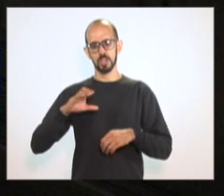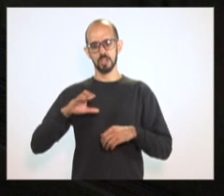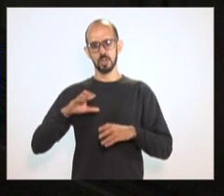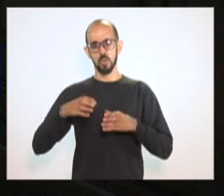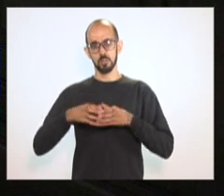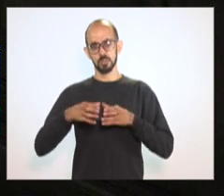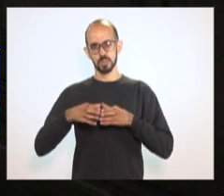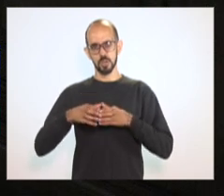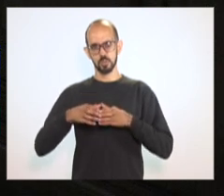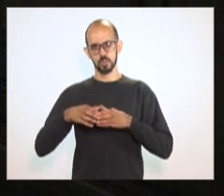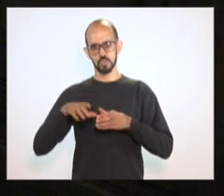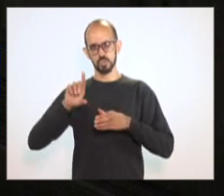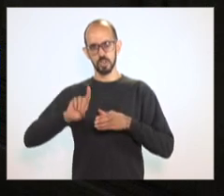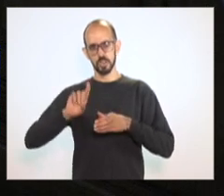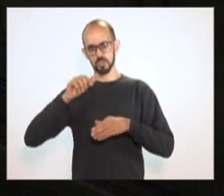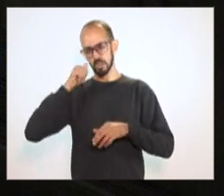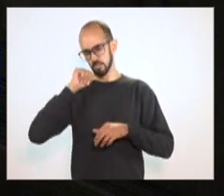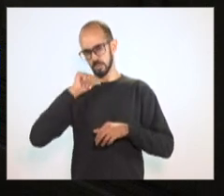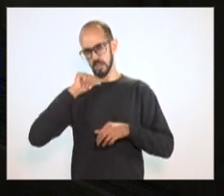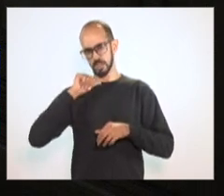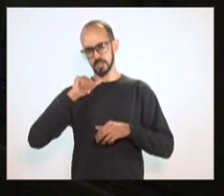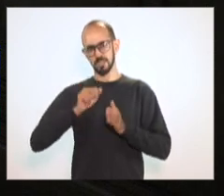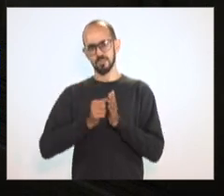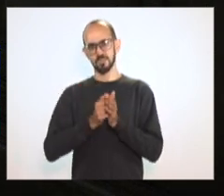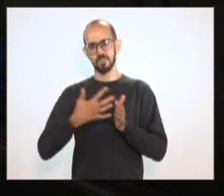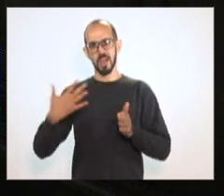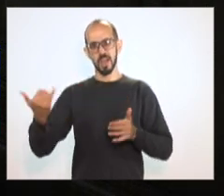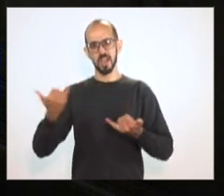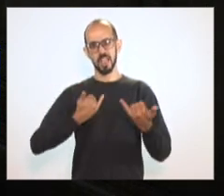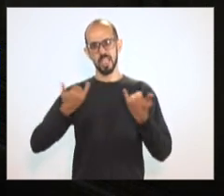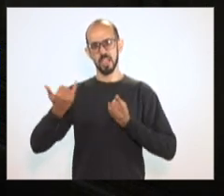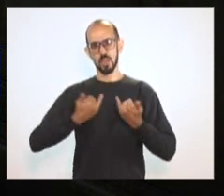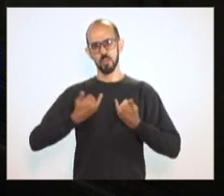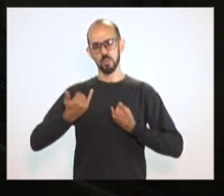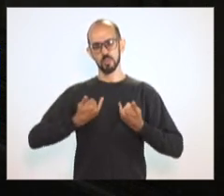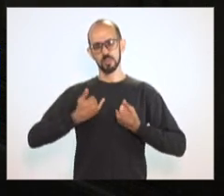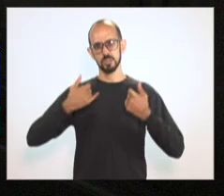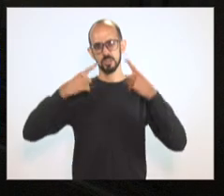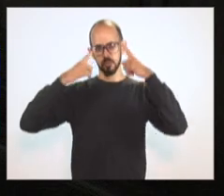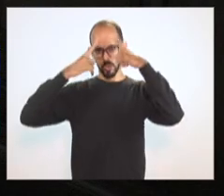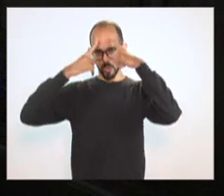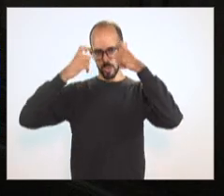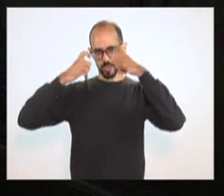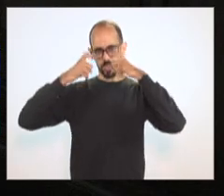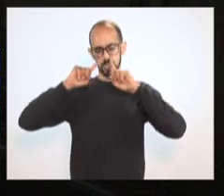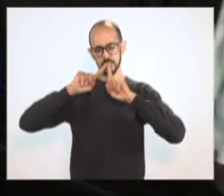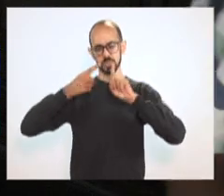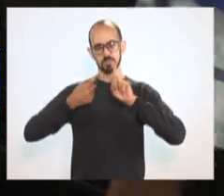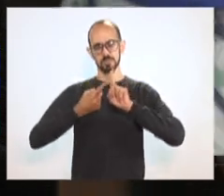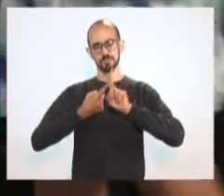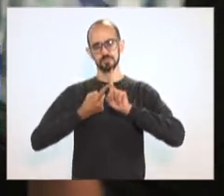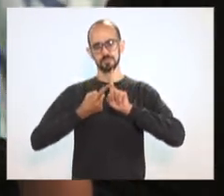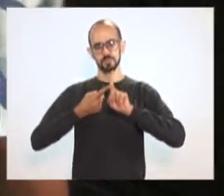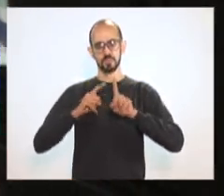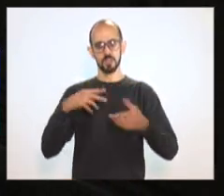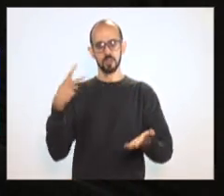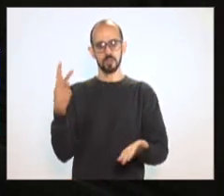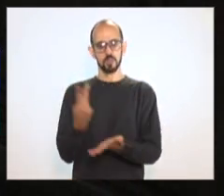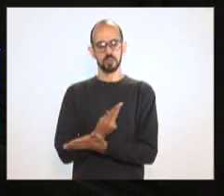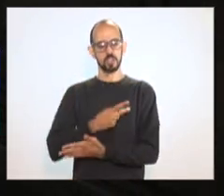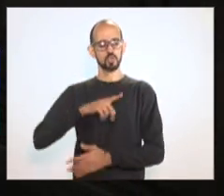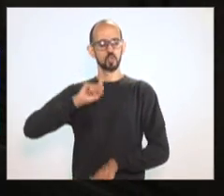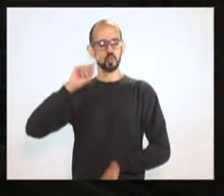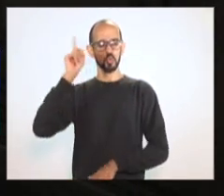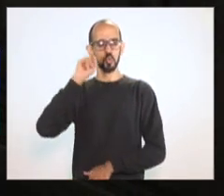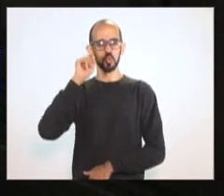várias denúncias sobre violência obstétrica que nos chegam diariamente